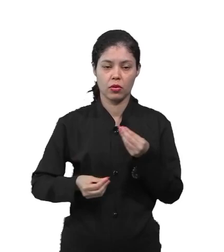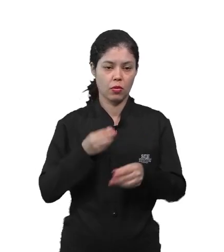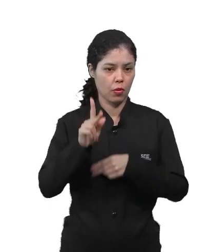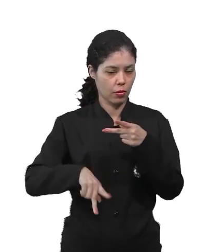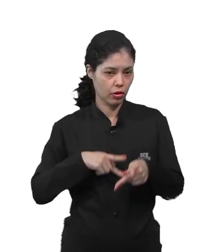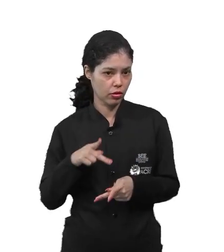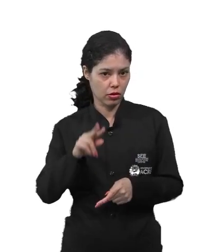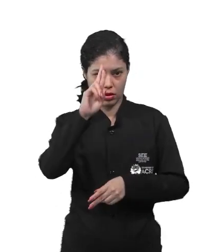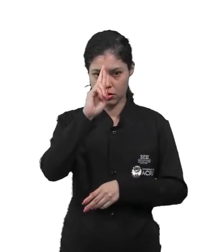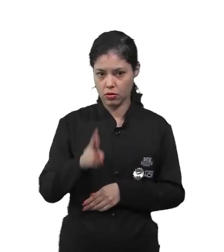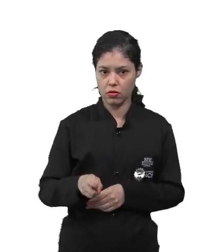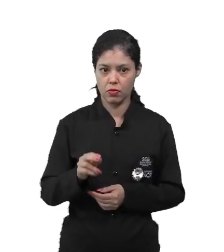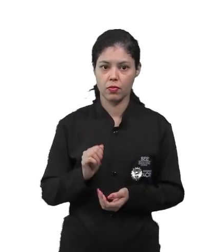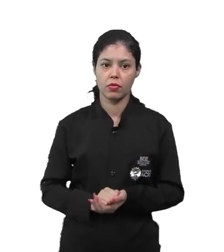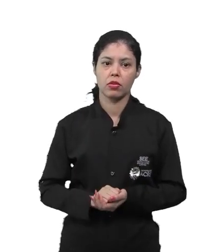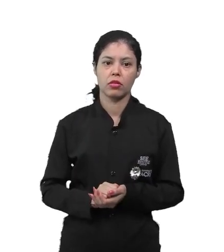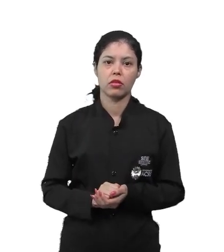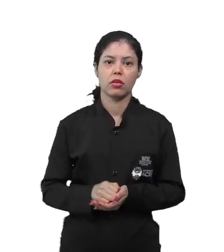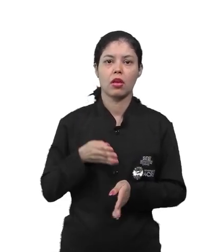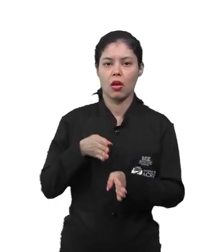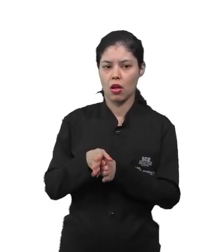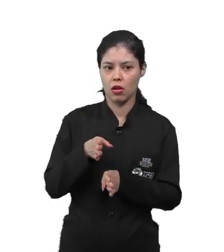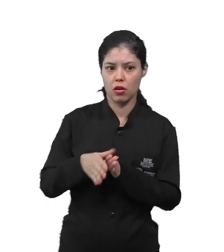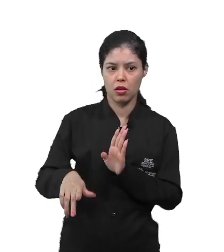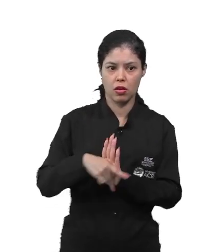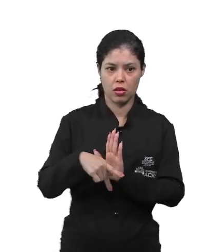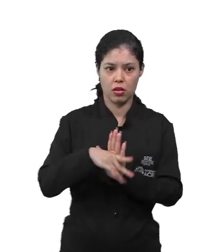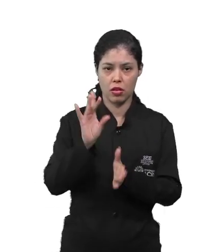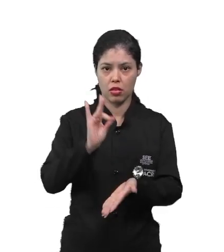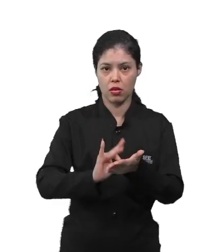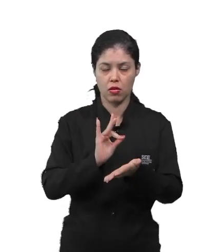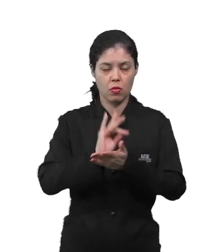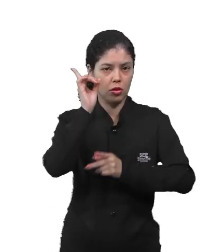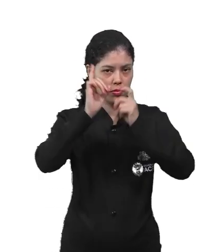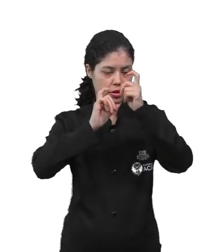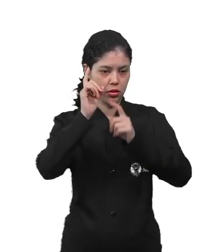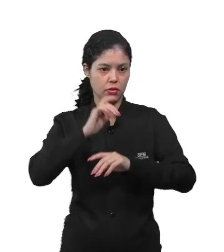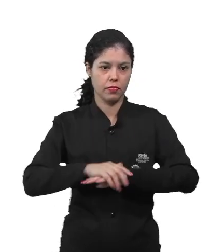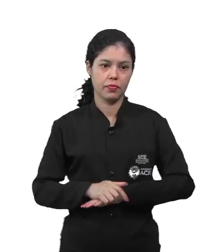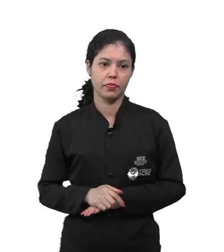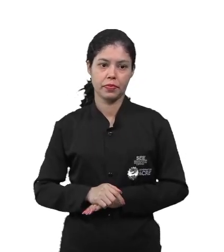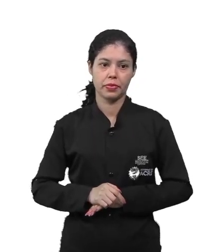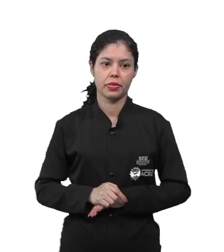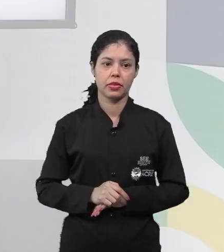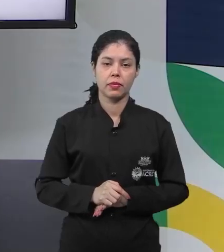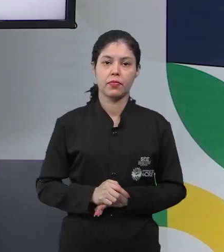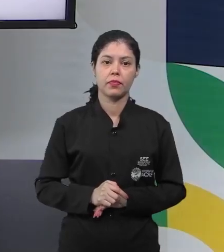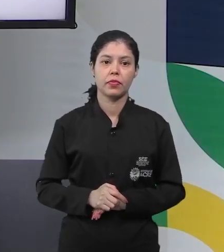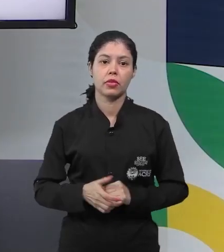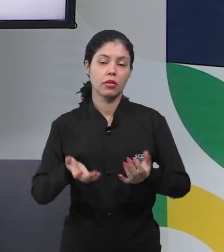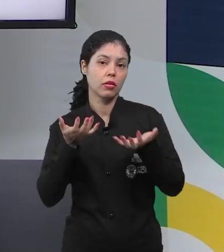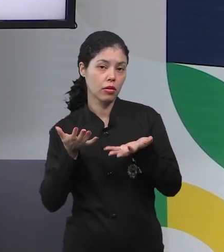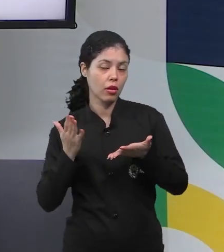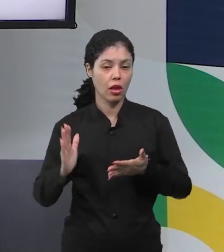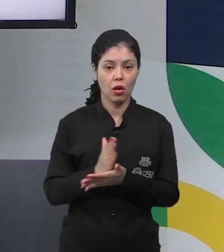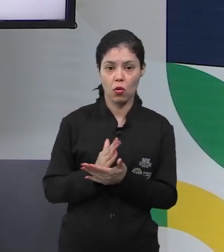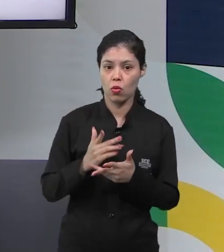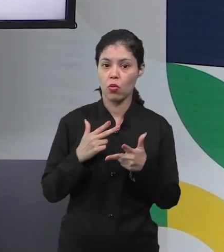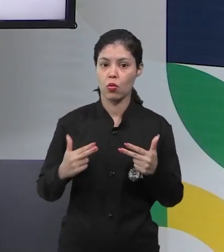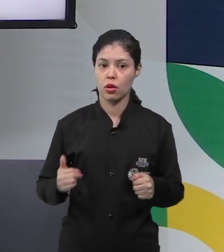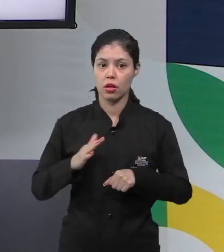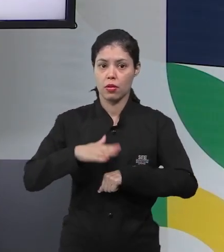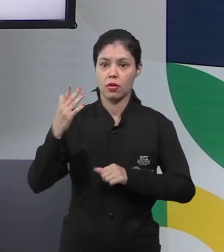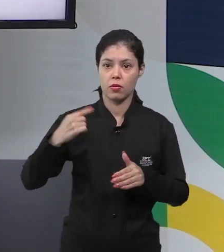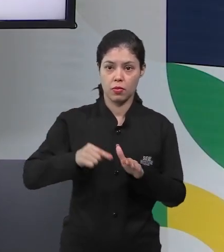civilizatória, a razão como orientação e a verdade como expressão. Você quer alguma coisa